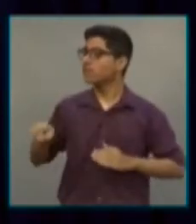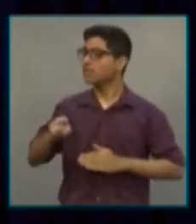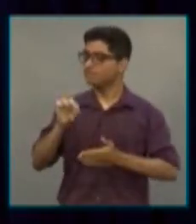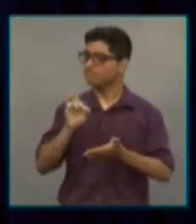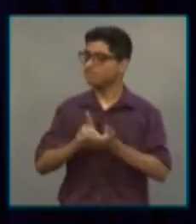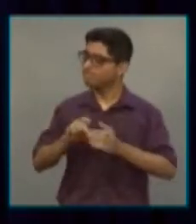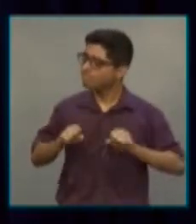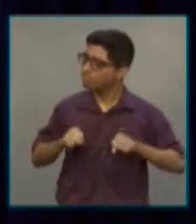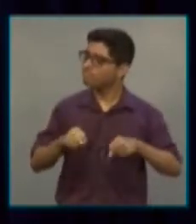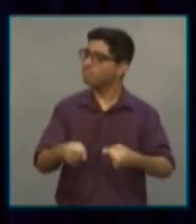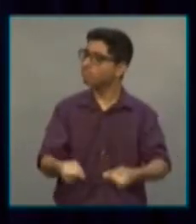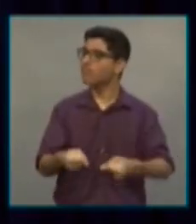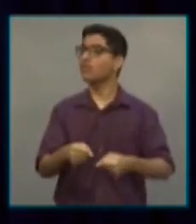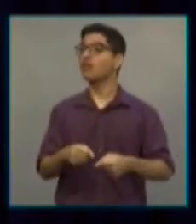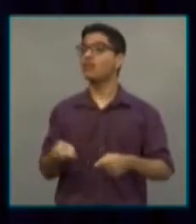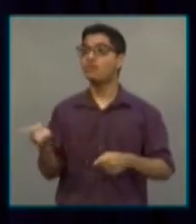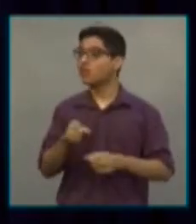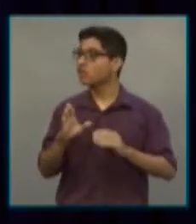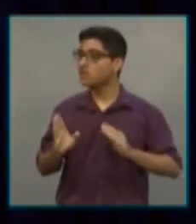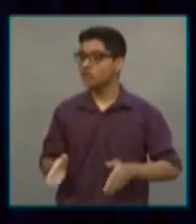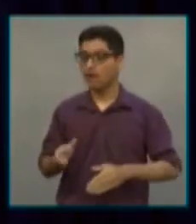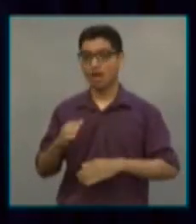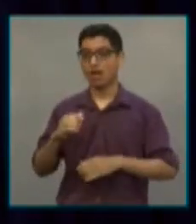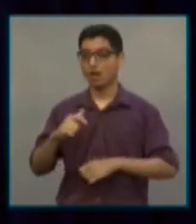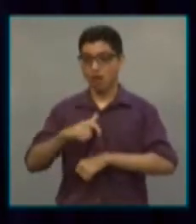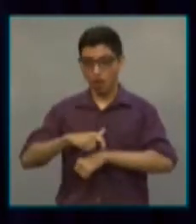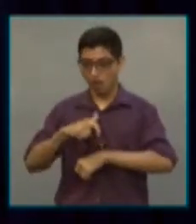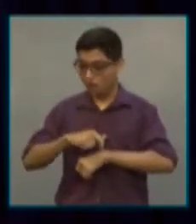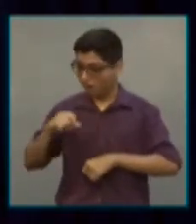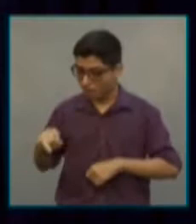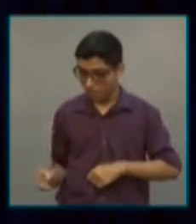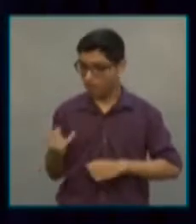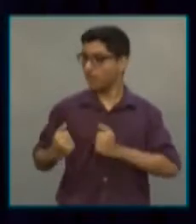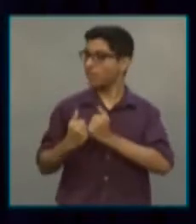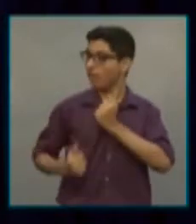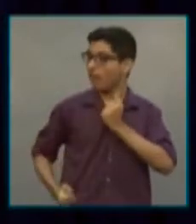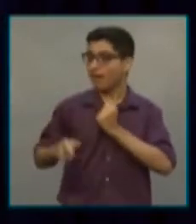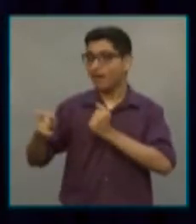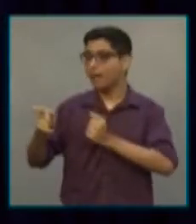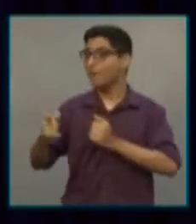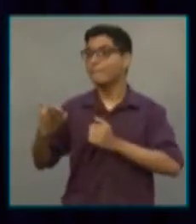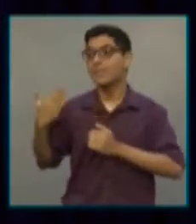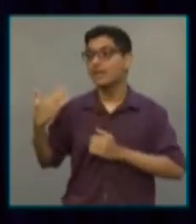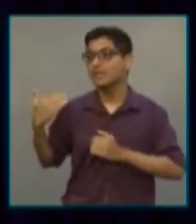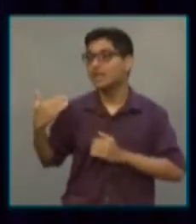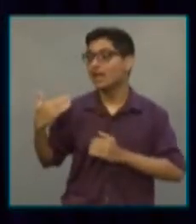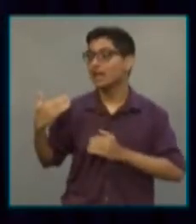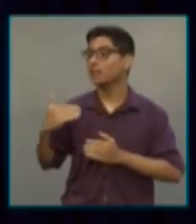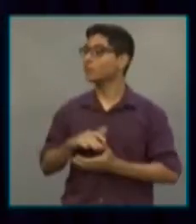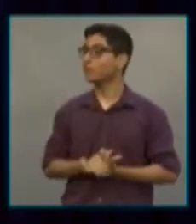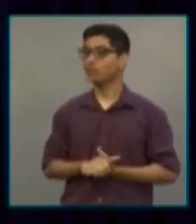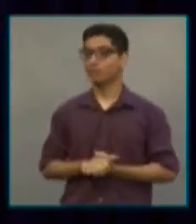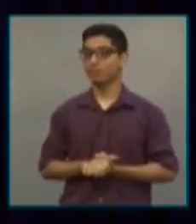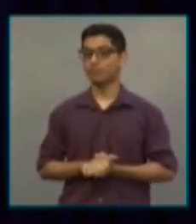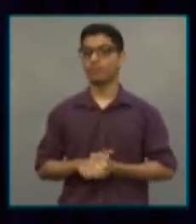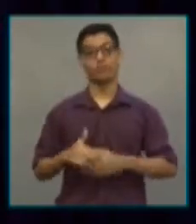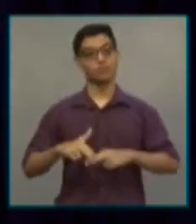oportunidade de fazer e não fizeram. Aqui, entre